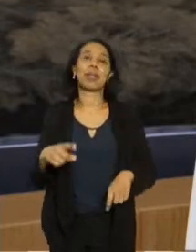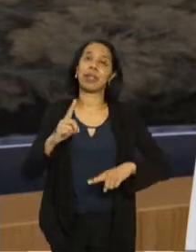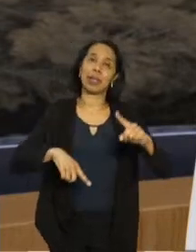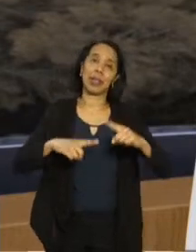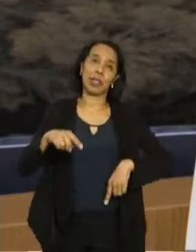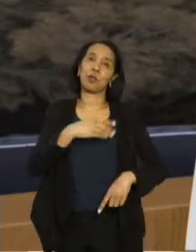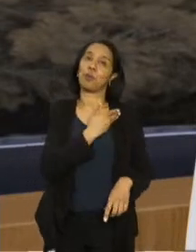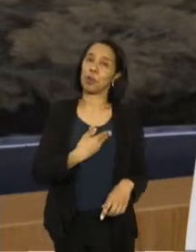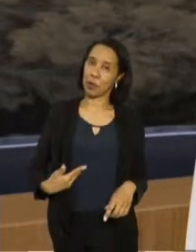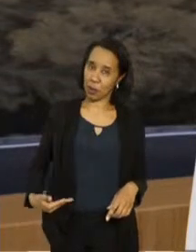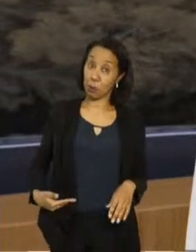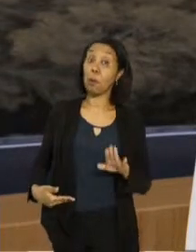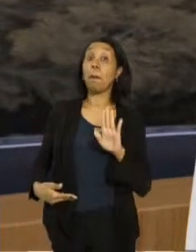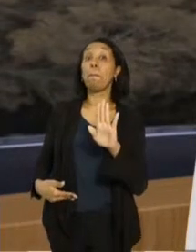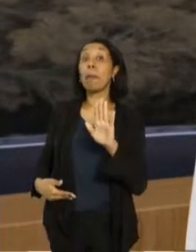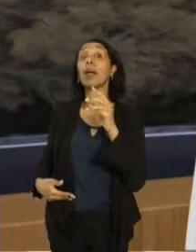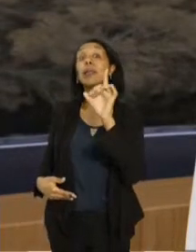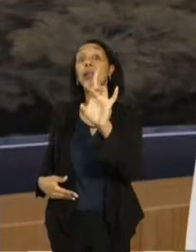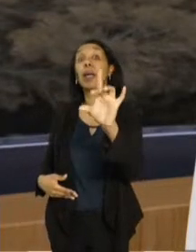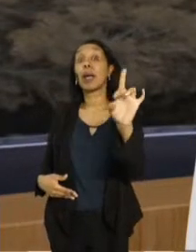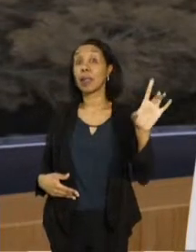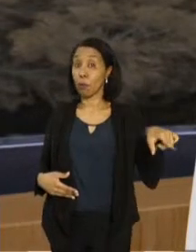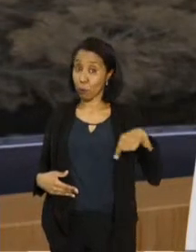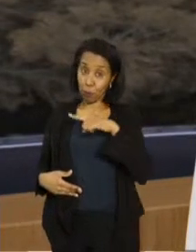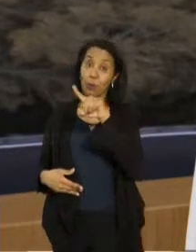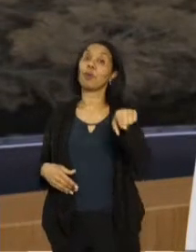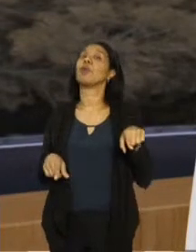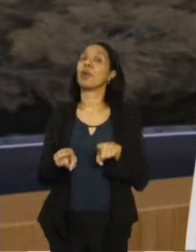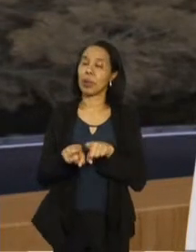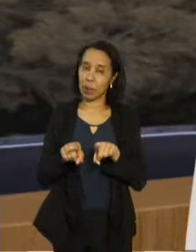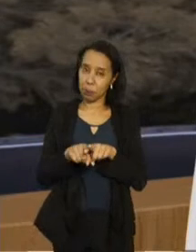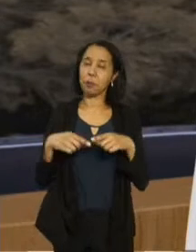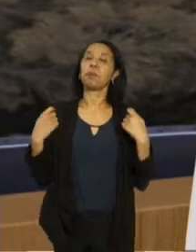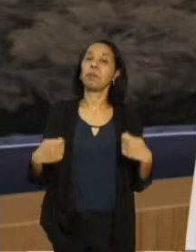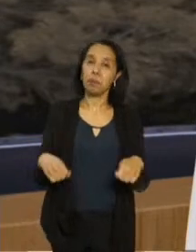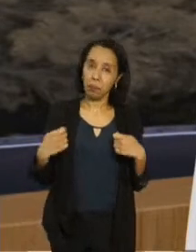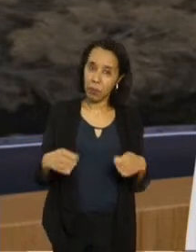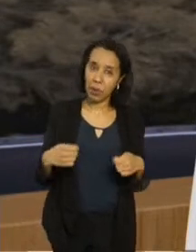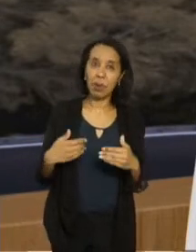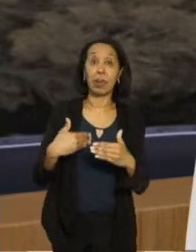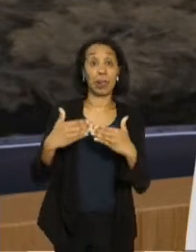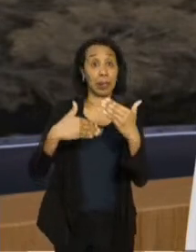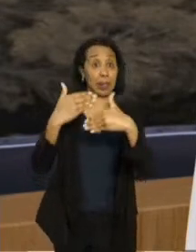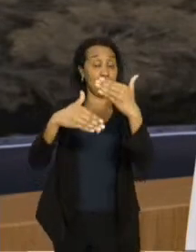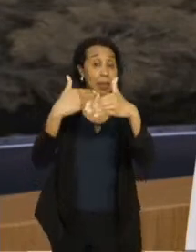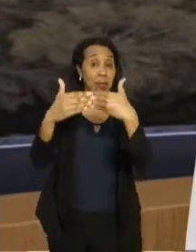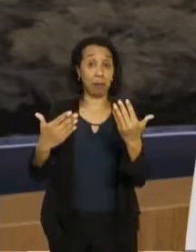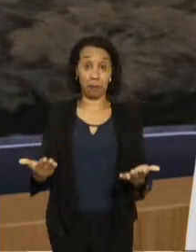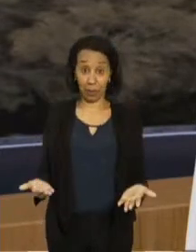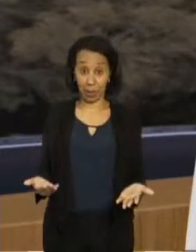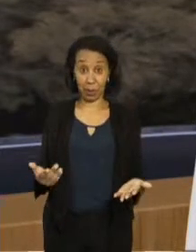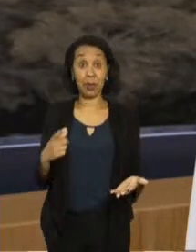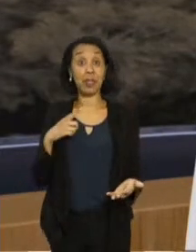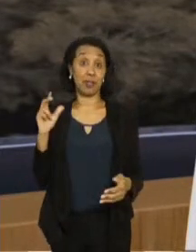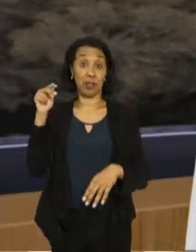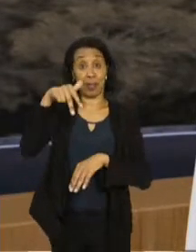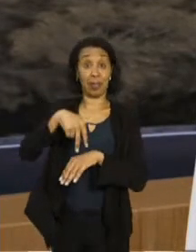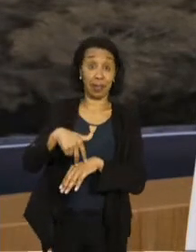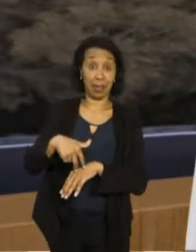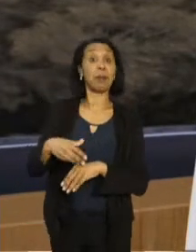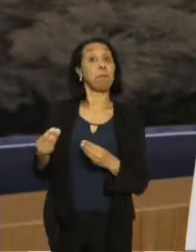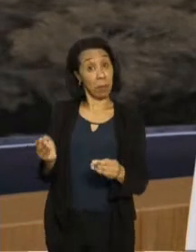de nós também. E tem bastante coisa sendo feita, precisão de avanços, mas a gente está aqui para que esses